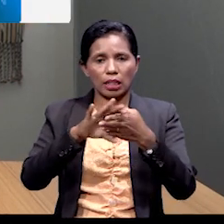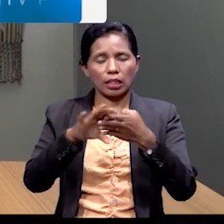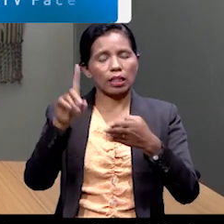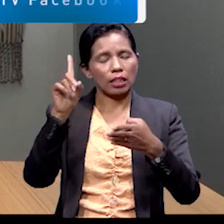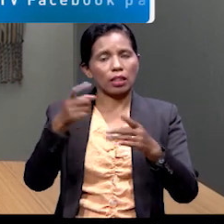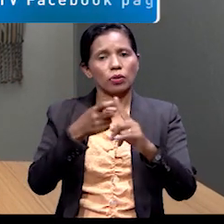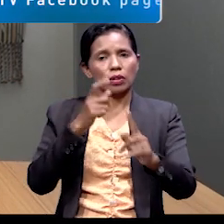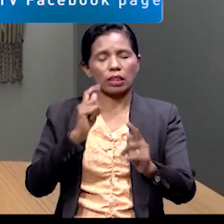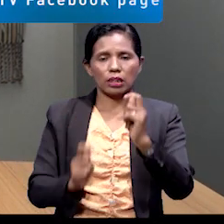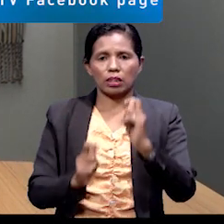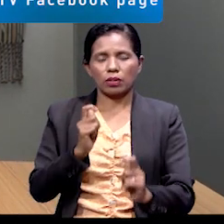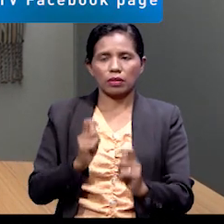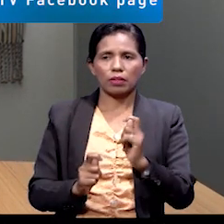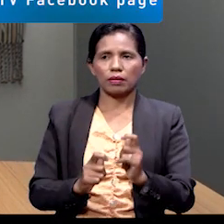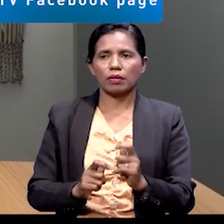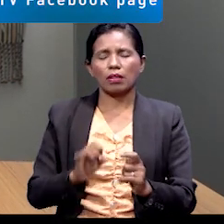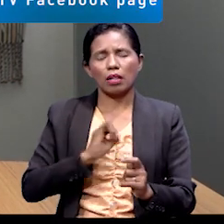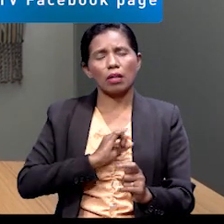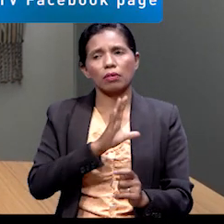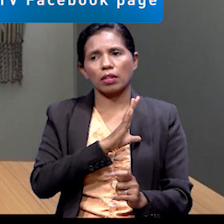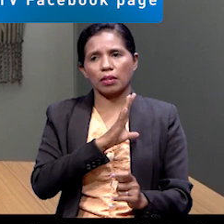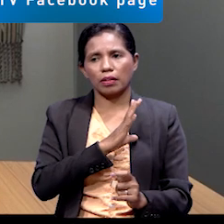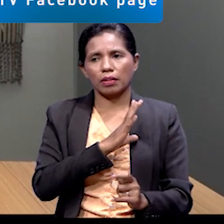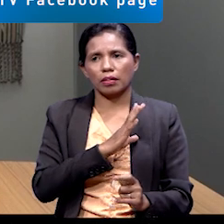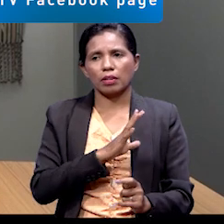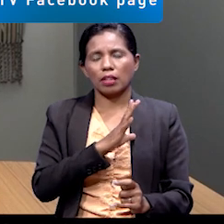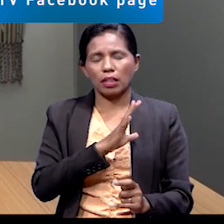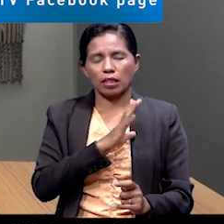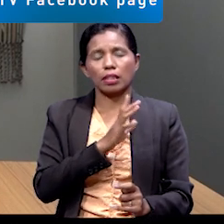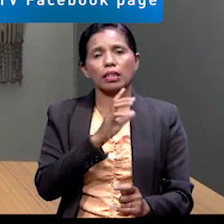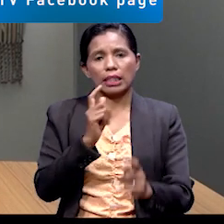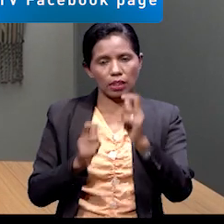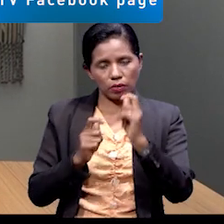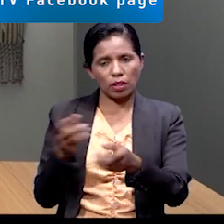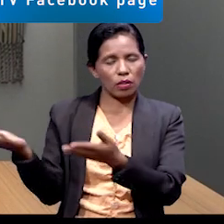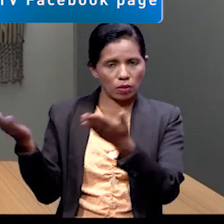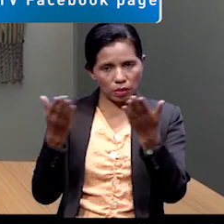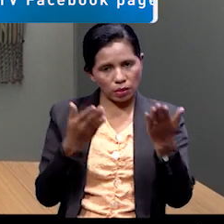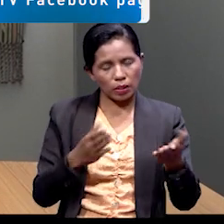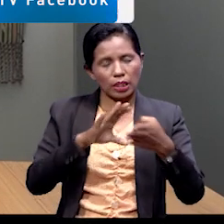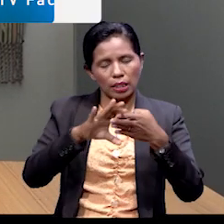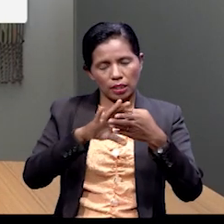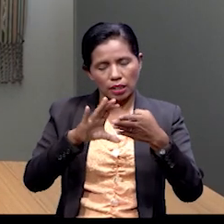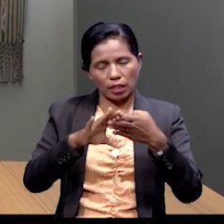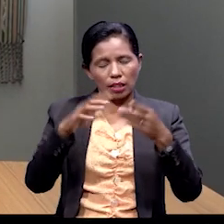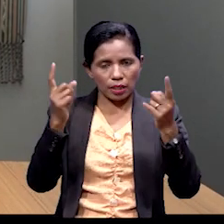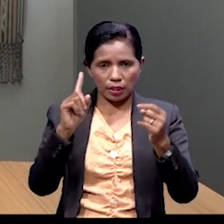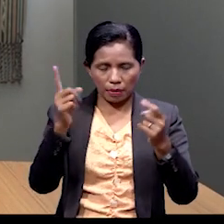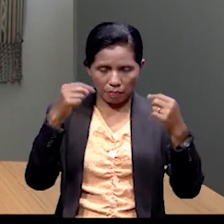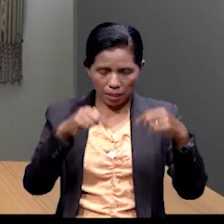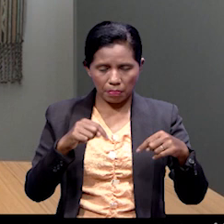si tribunal. Ha hoende tribunal notifica mais, maka Ministério se responde através